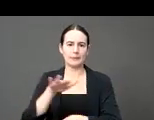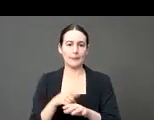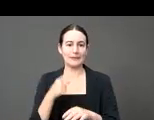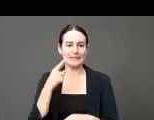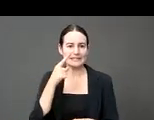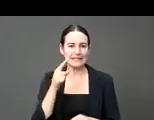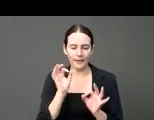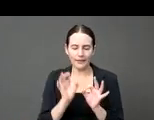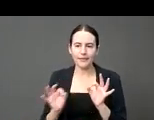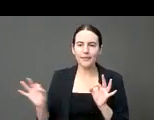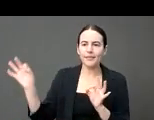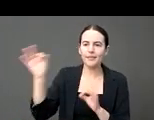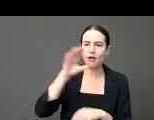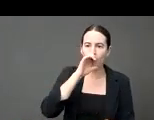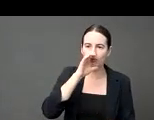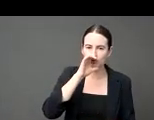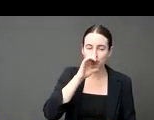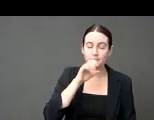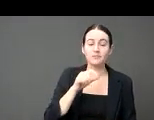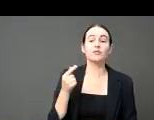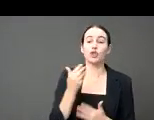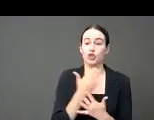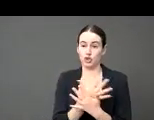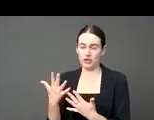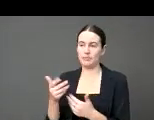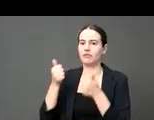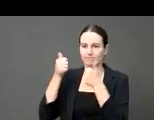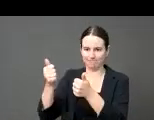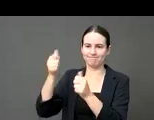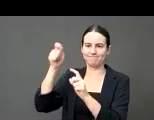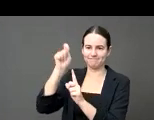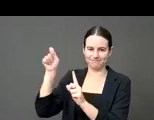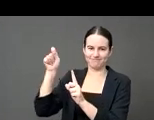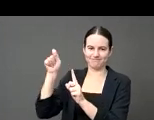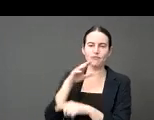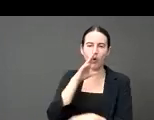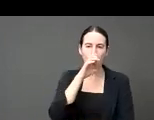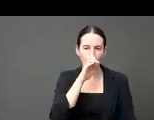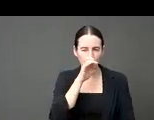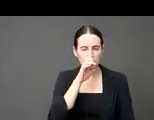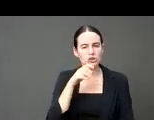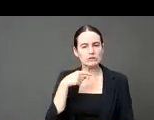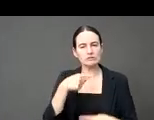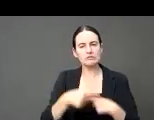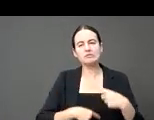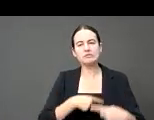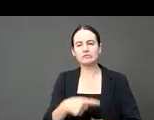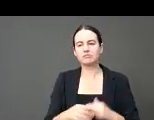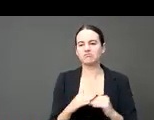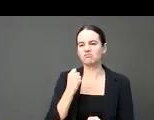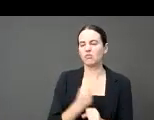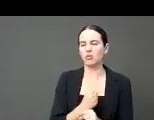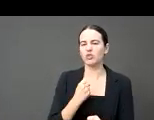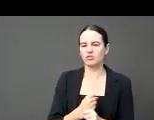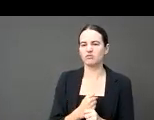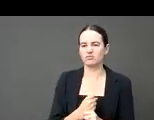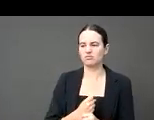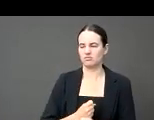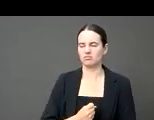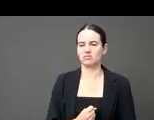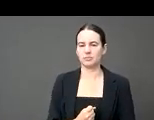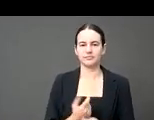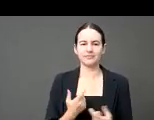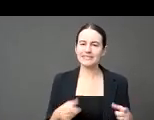metas de eliminação da interrupção e onde ainda temos trabalho a fazer. E o mesmo acontece, por exemplo,